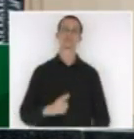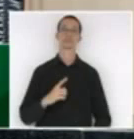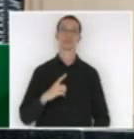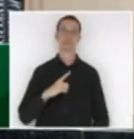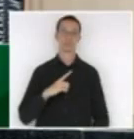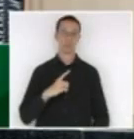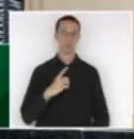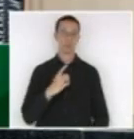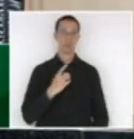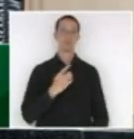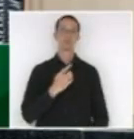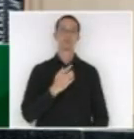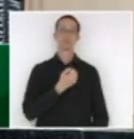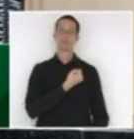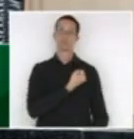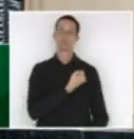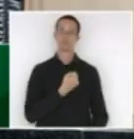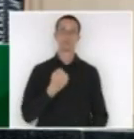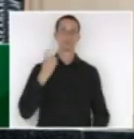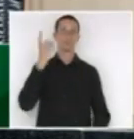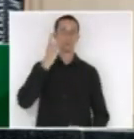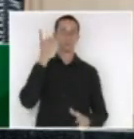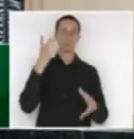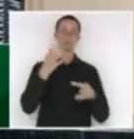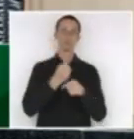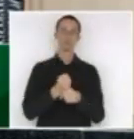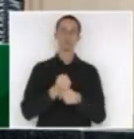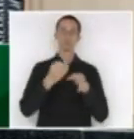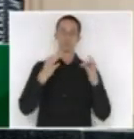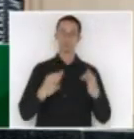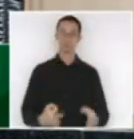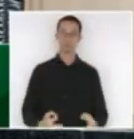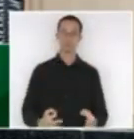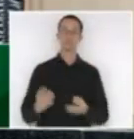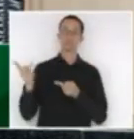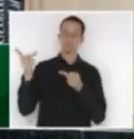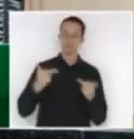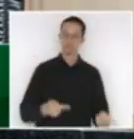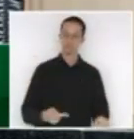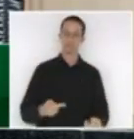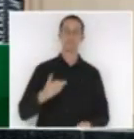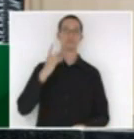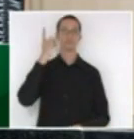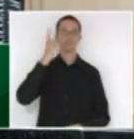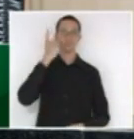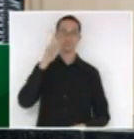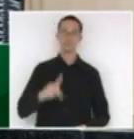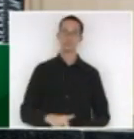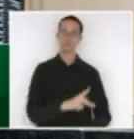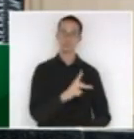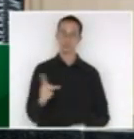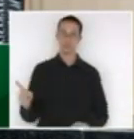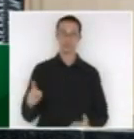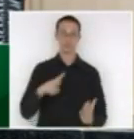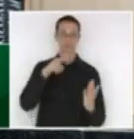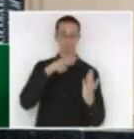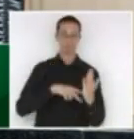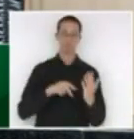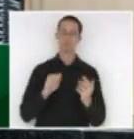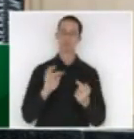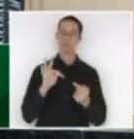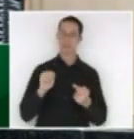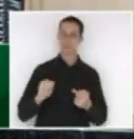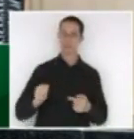os trabalhos e convidou o senhor deputado Padre Pedro Baldiceira para, como secretário ad hoc, proceder à leitura das atas das